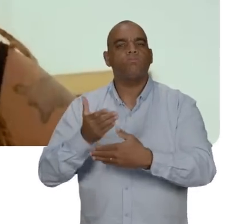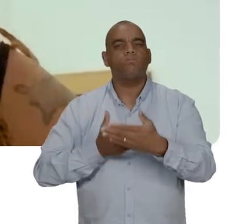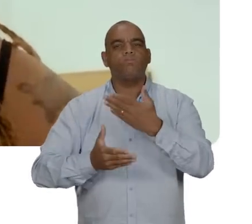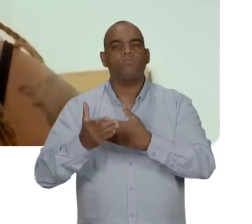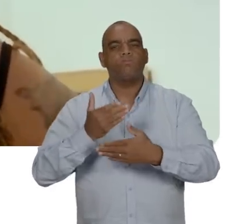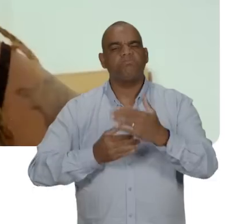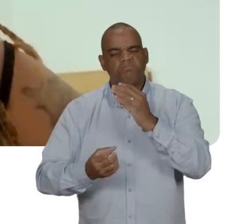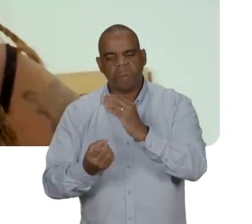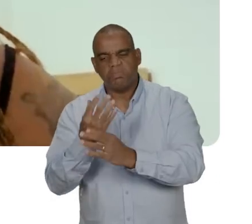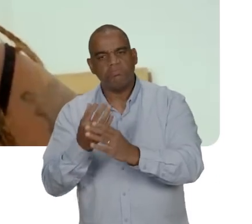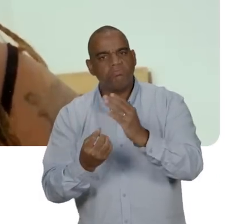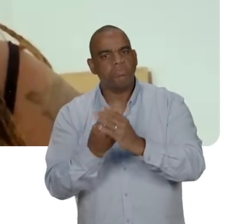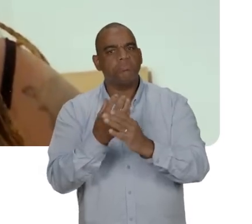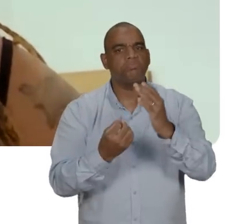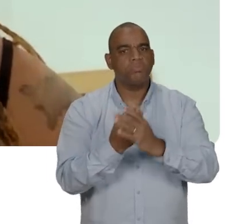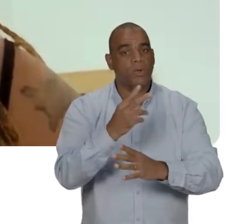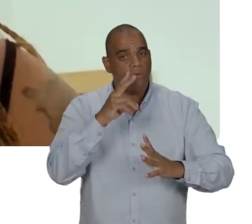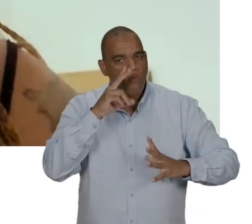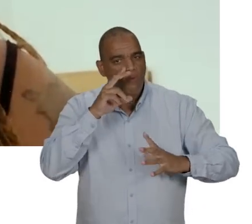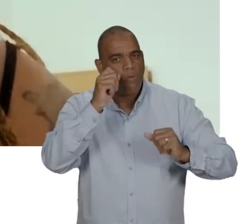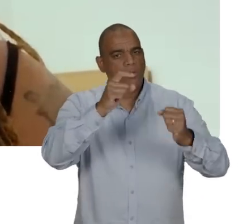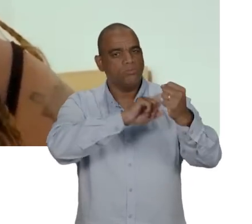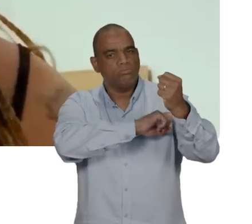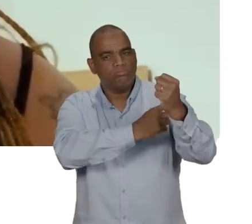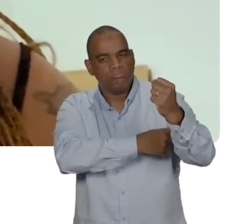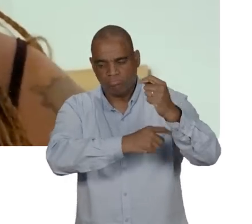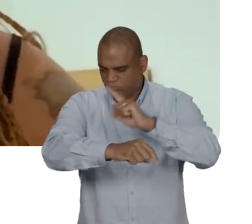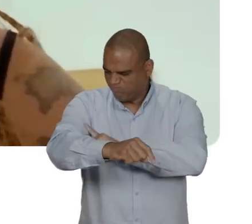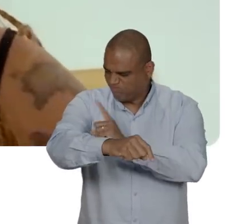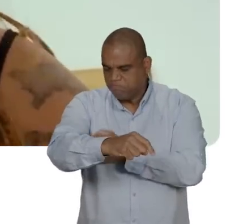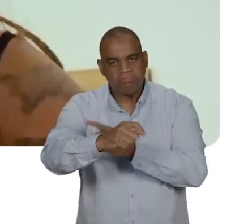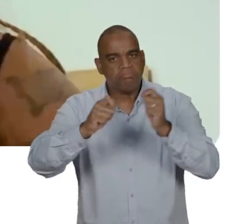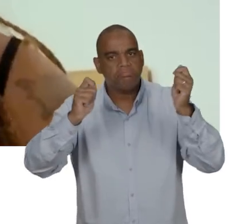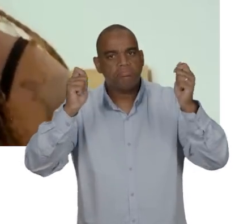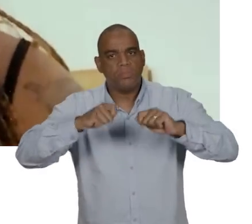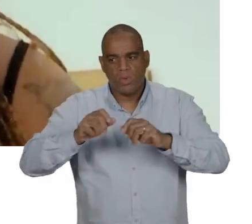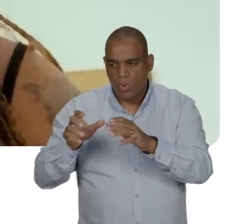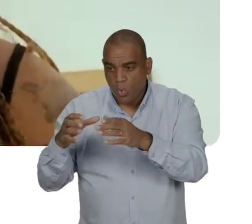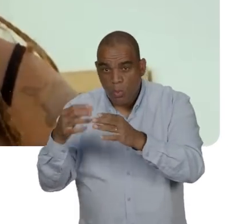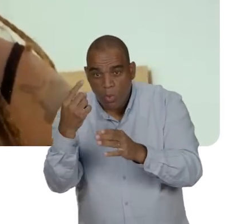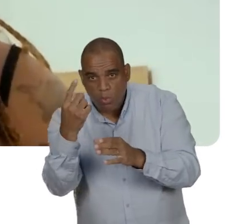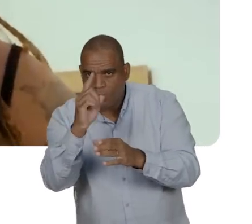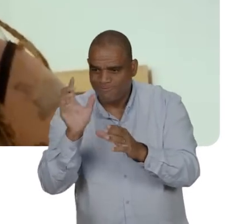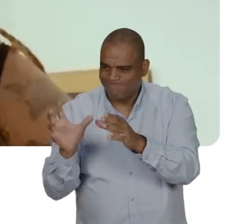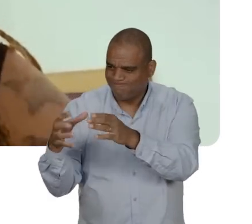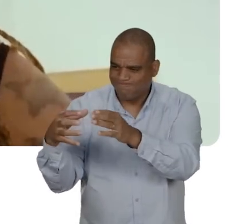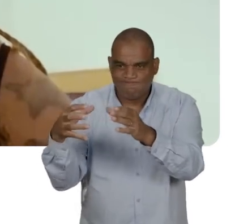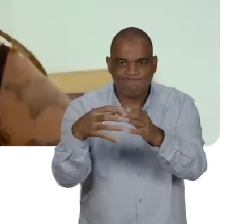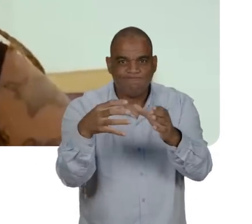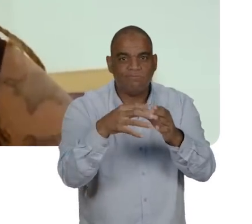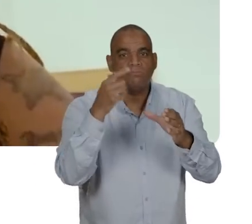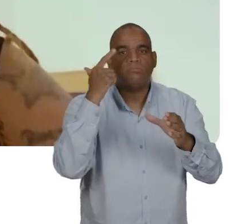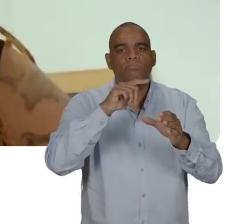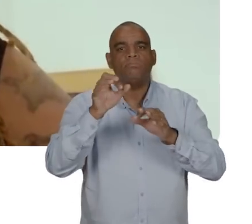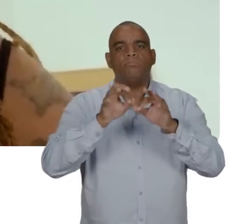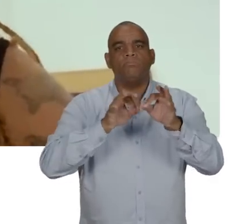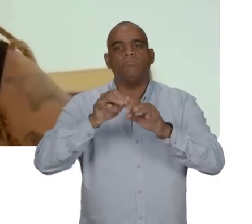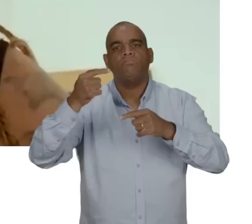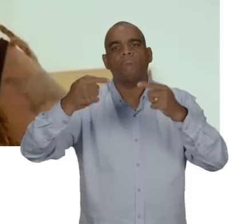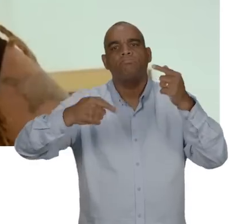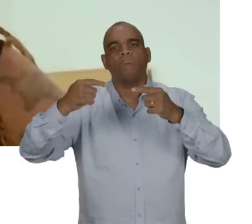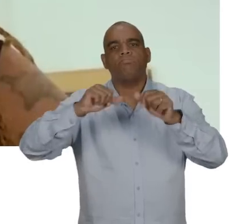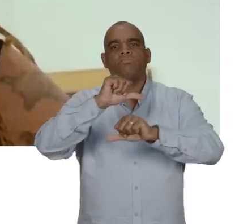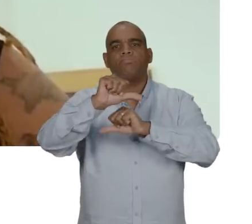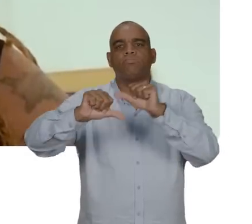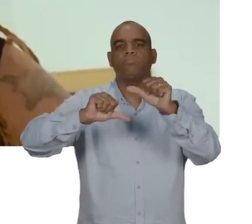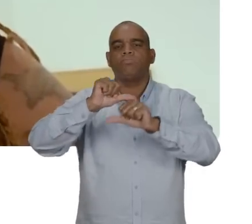criação desse grande ecossistema de fortalecimento da democracia, com não só uma organização, mas várias organizações, que a gente consegue